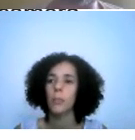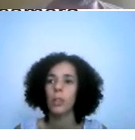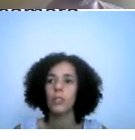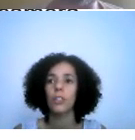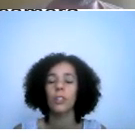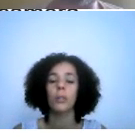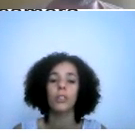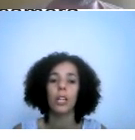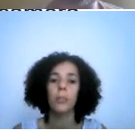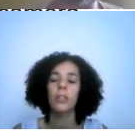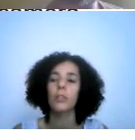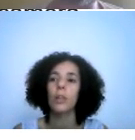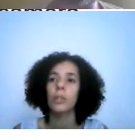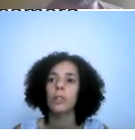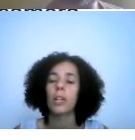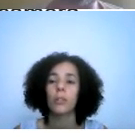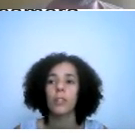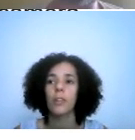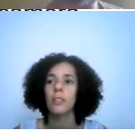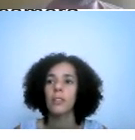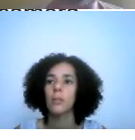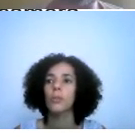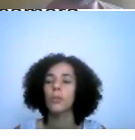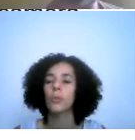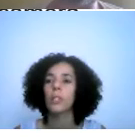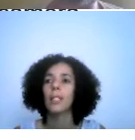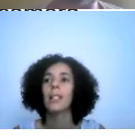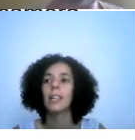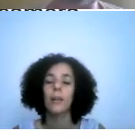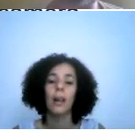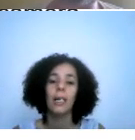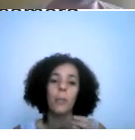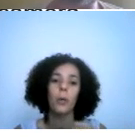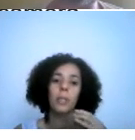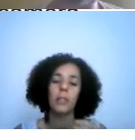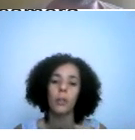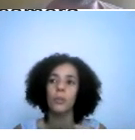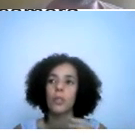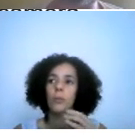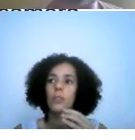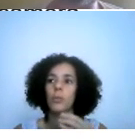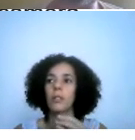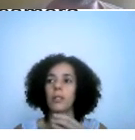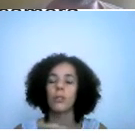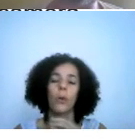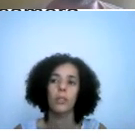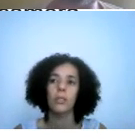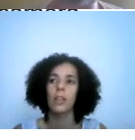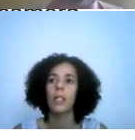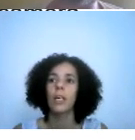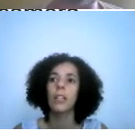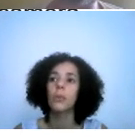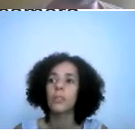leis importantes, né? A gente tem o Sistema Nacional de Unidade de Conservação, o SNUC, que ele fala que é proibida a introdução de espécies